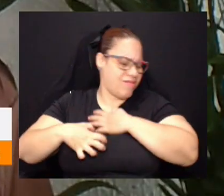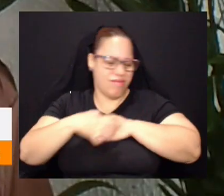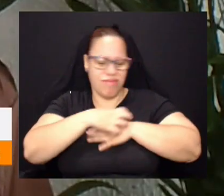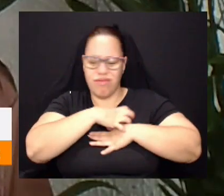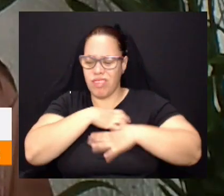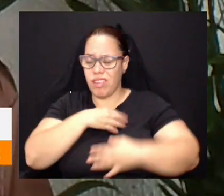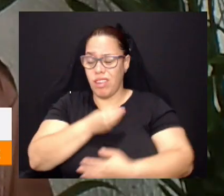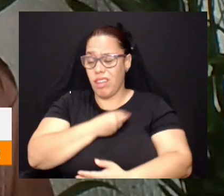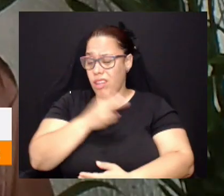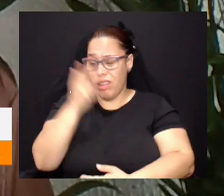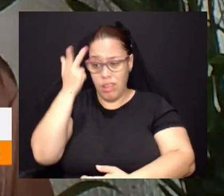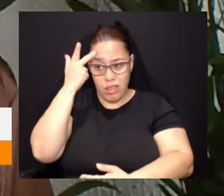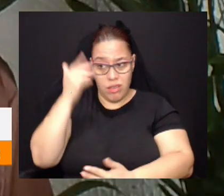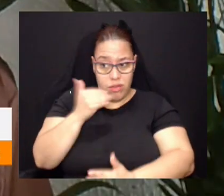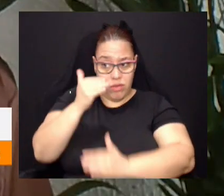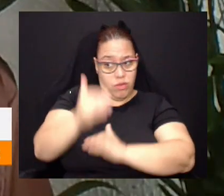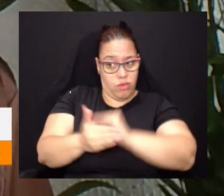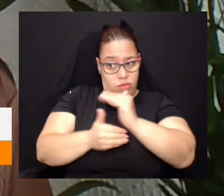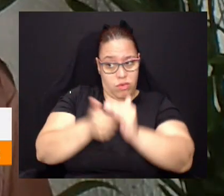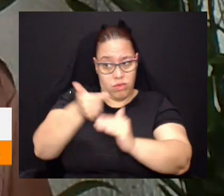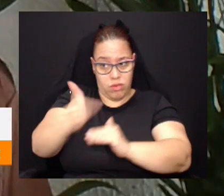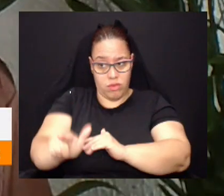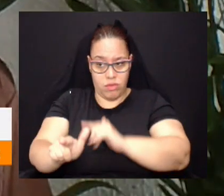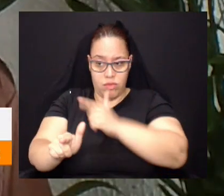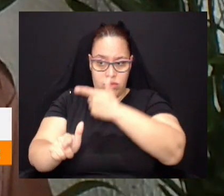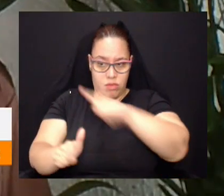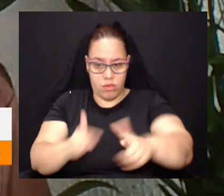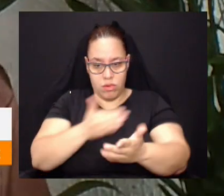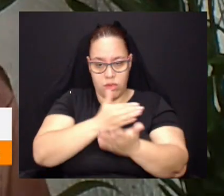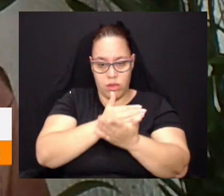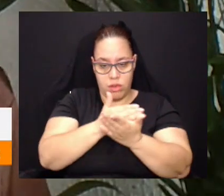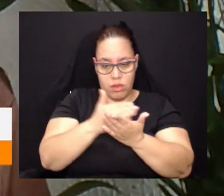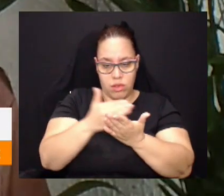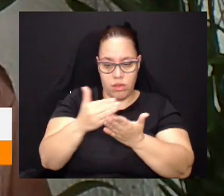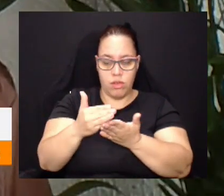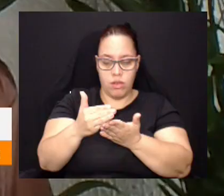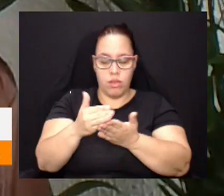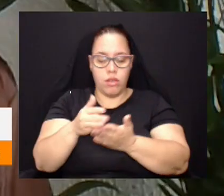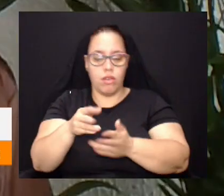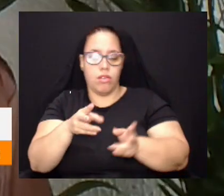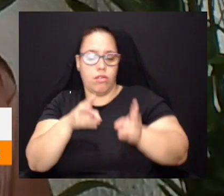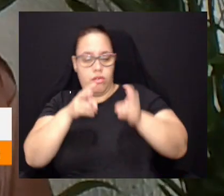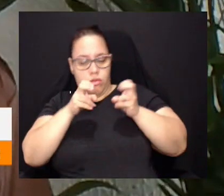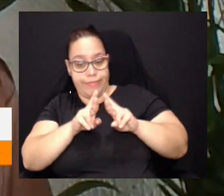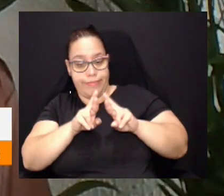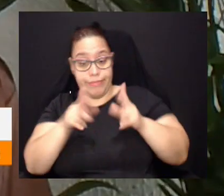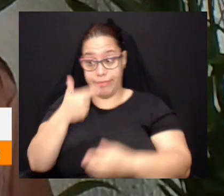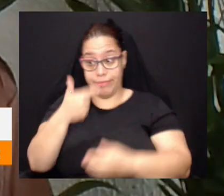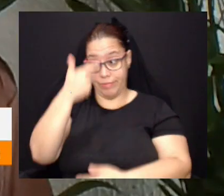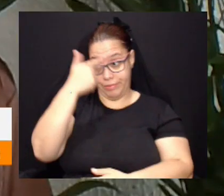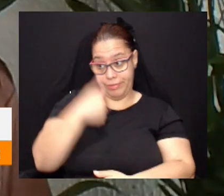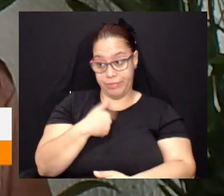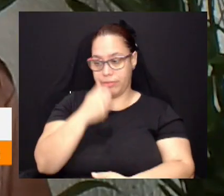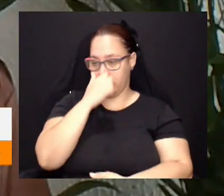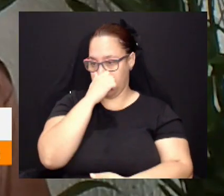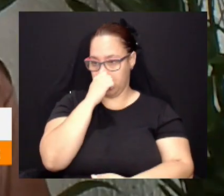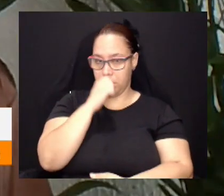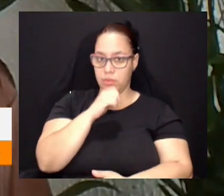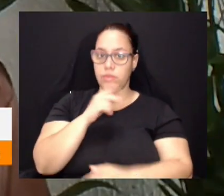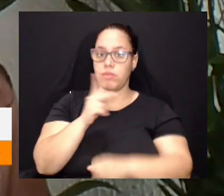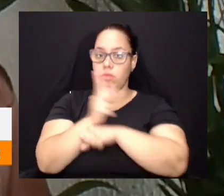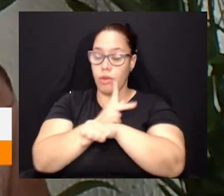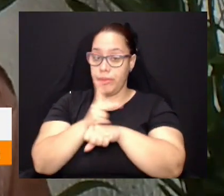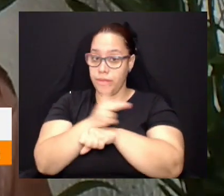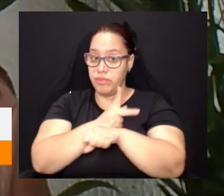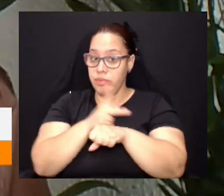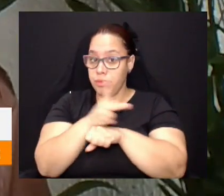de reconstrução, em que eu olho de uma forma diferente para mim, em que eu busque coisas que